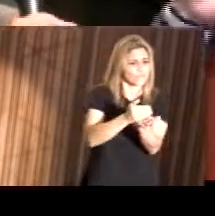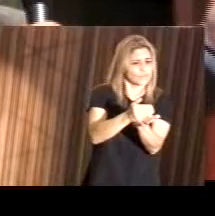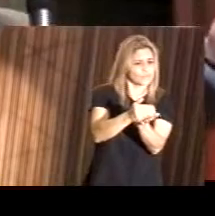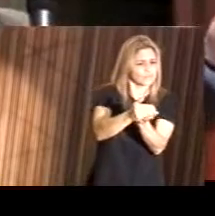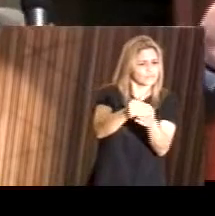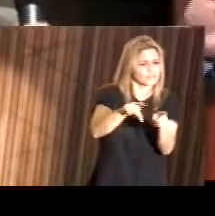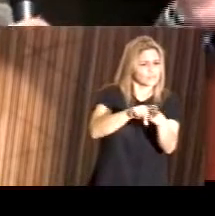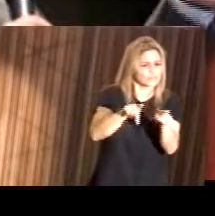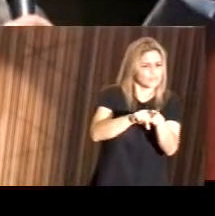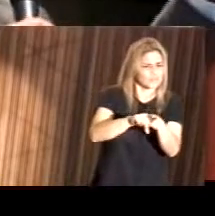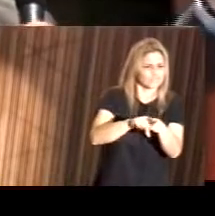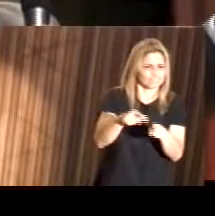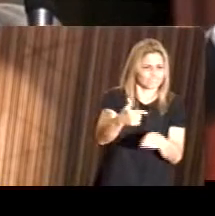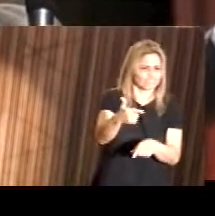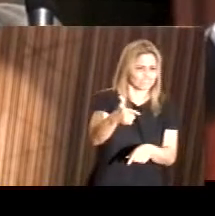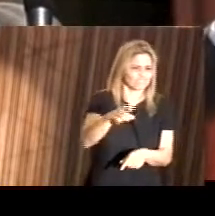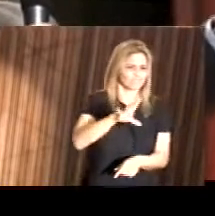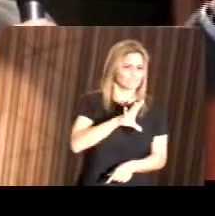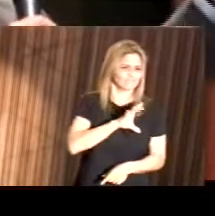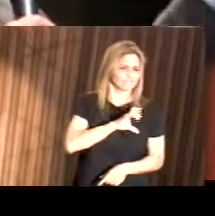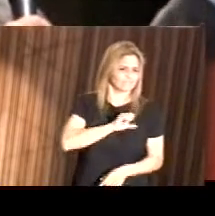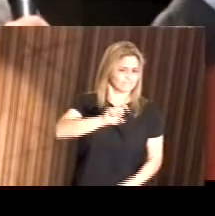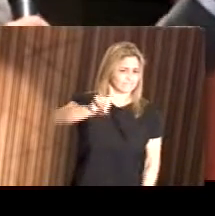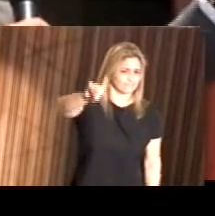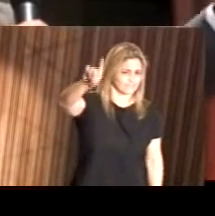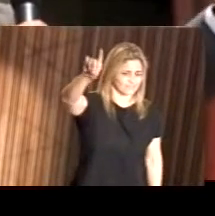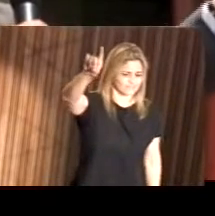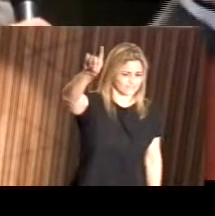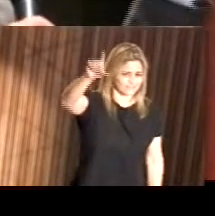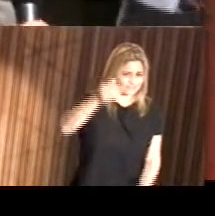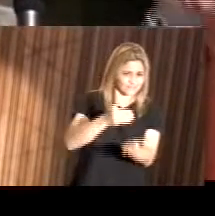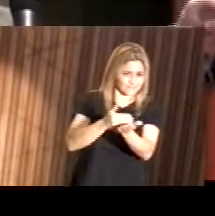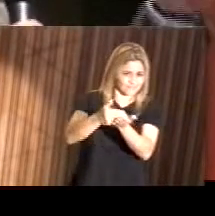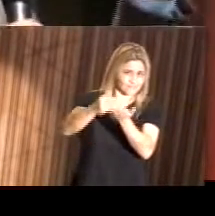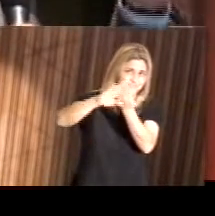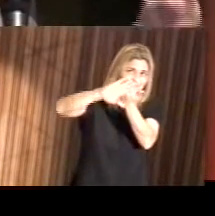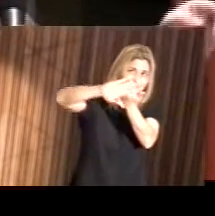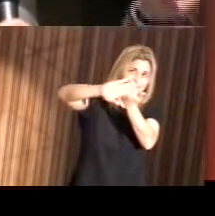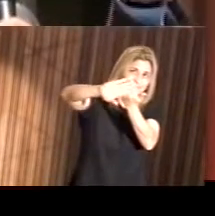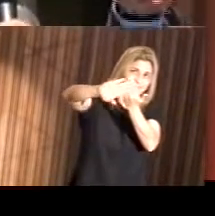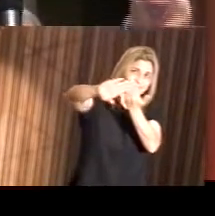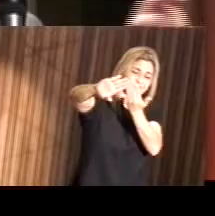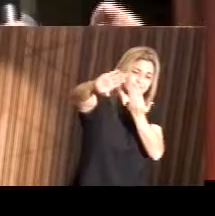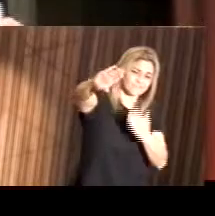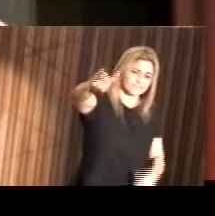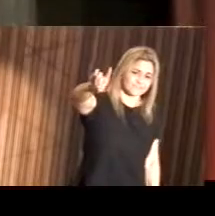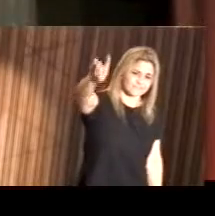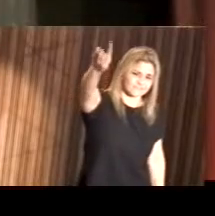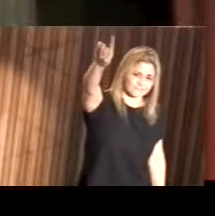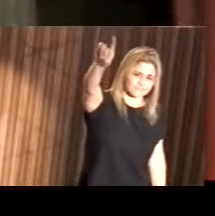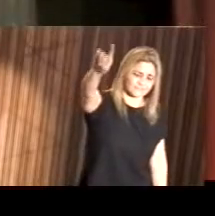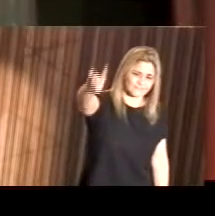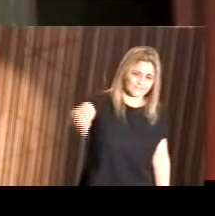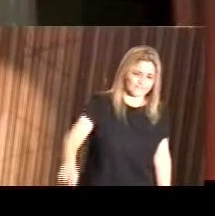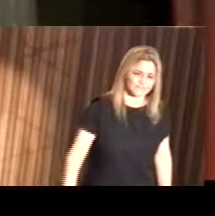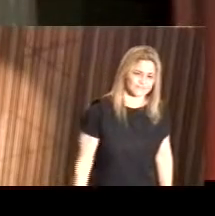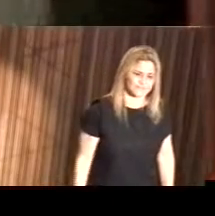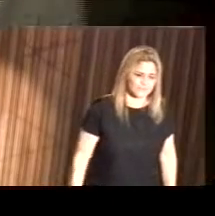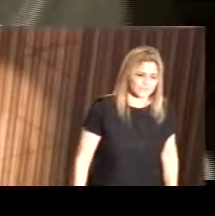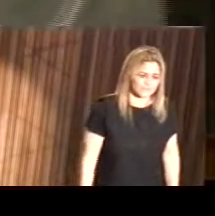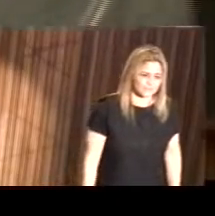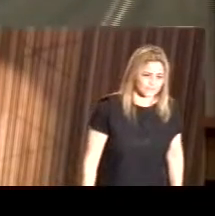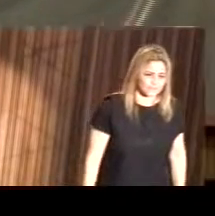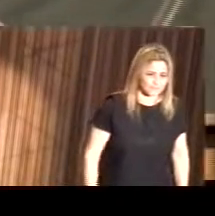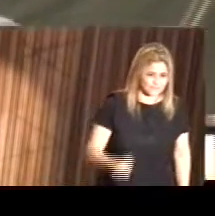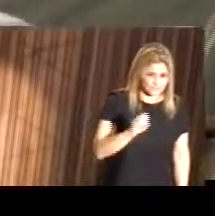dos métodos, dos valores, do jeito de viver que Deus tem para a minha vida. E toda vez